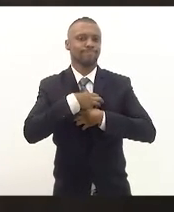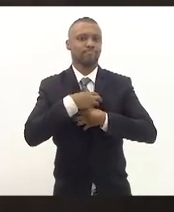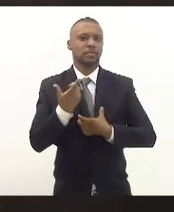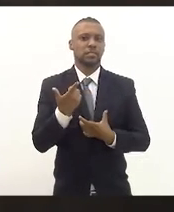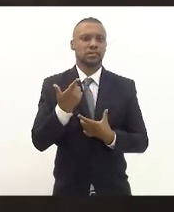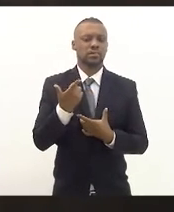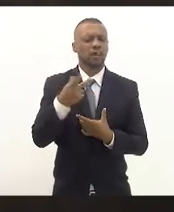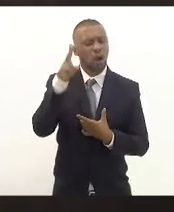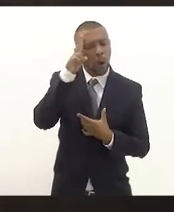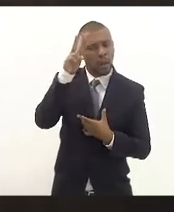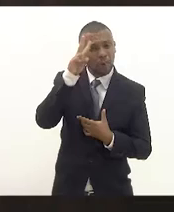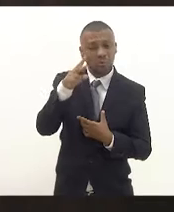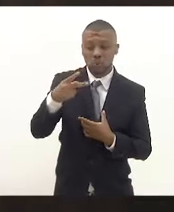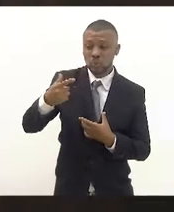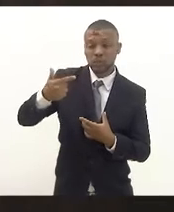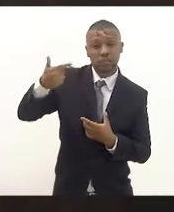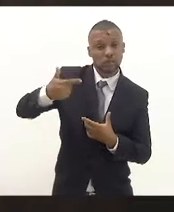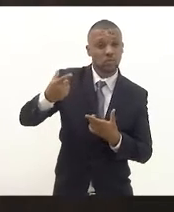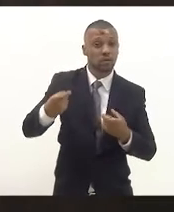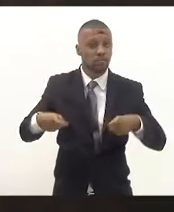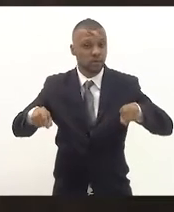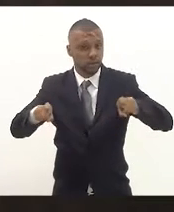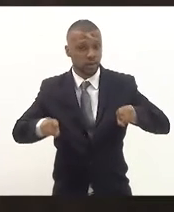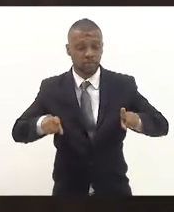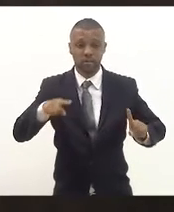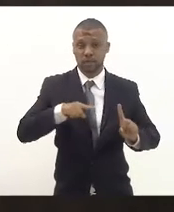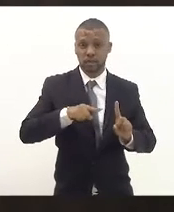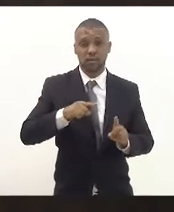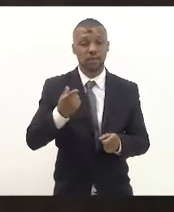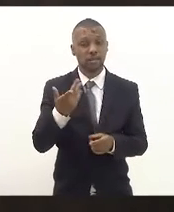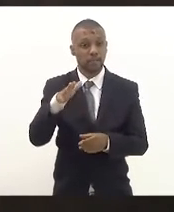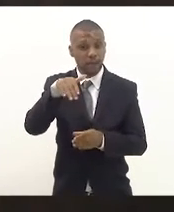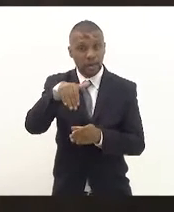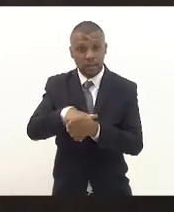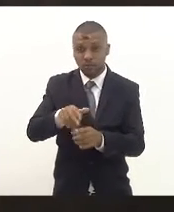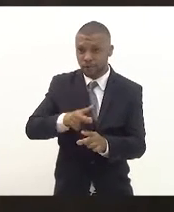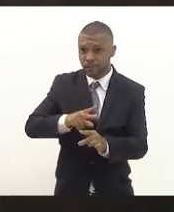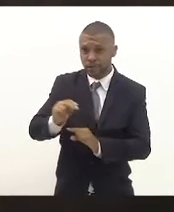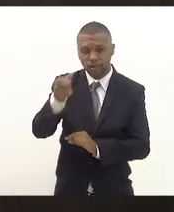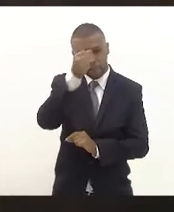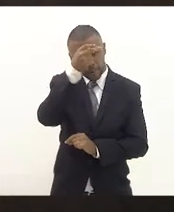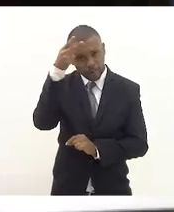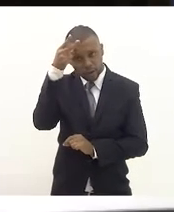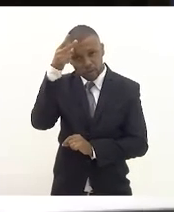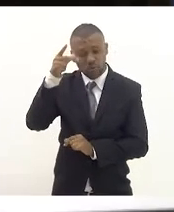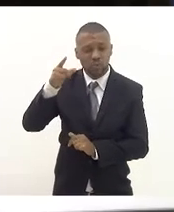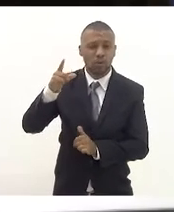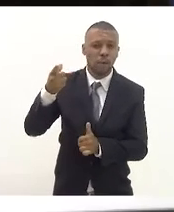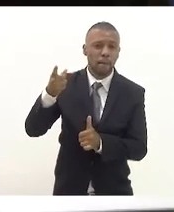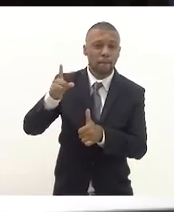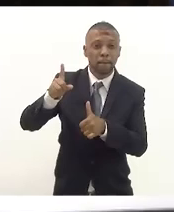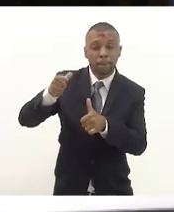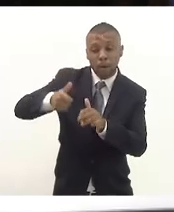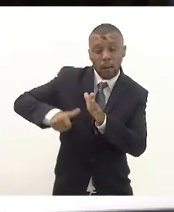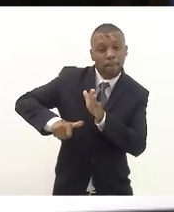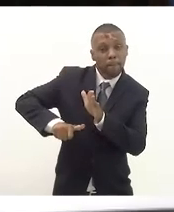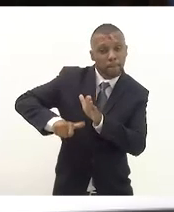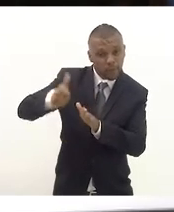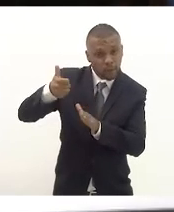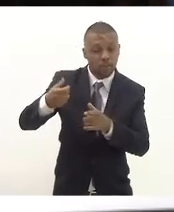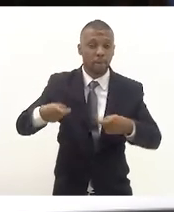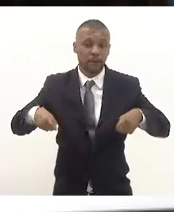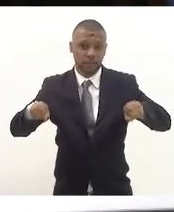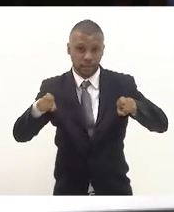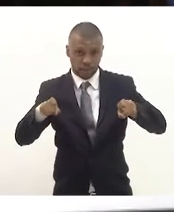e no segundo mandato dos céus Uno na eleição de prefeito do primeiro o mandato onde foi